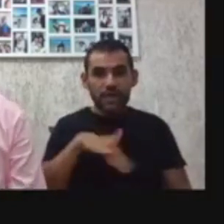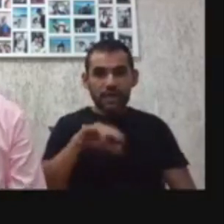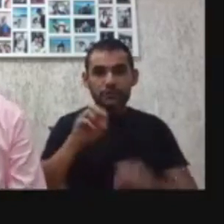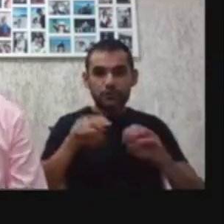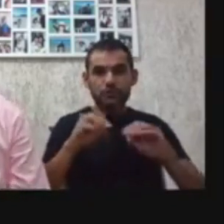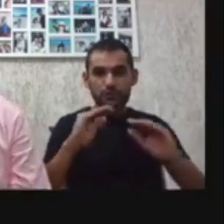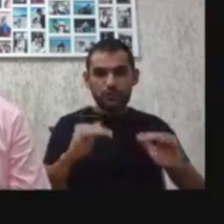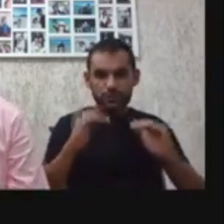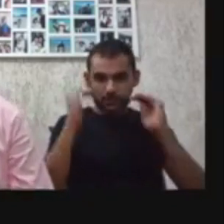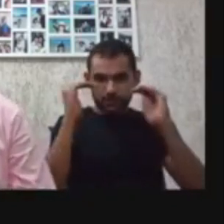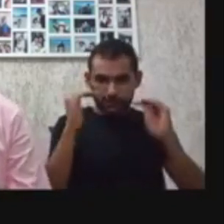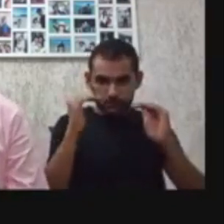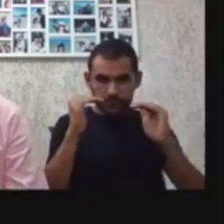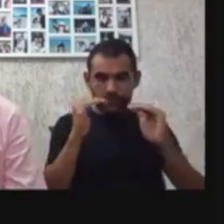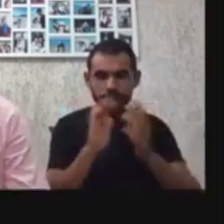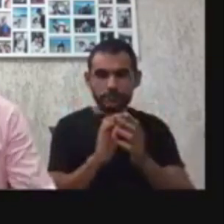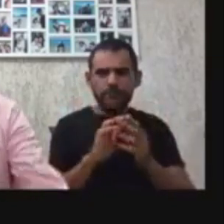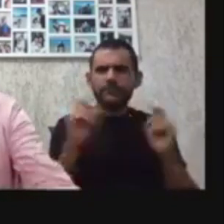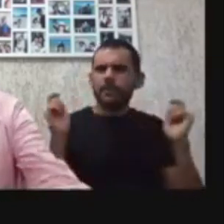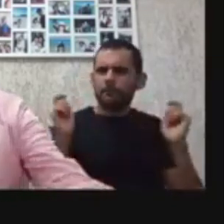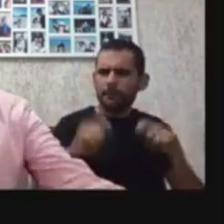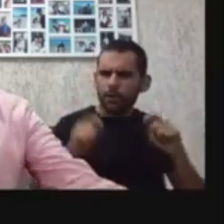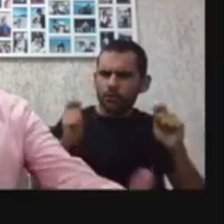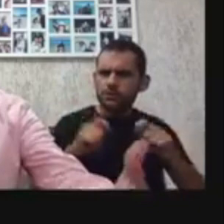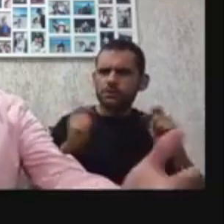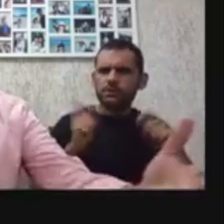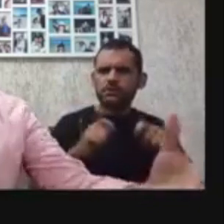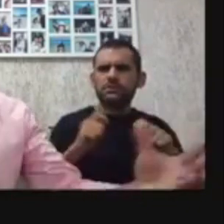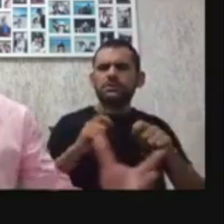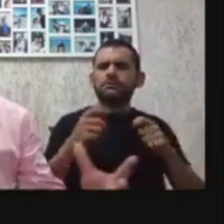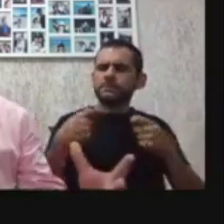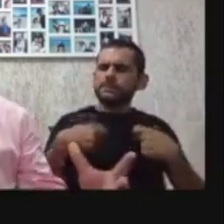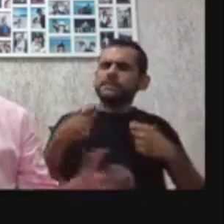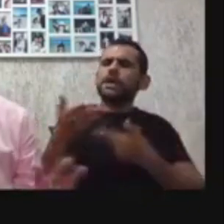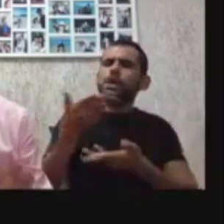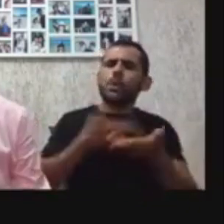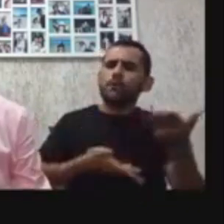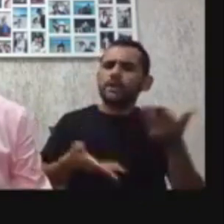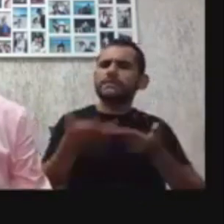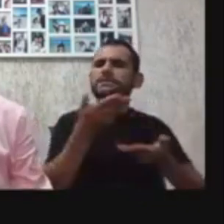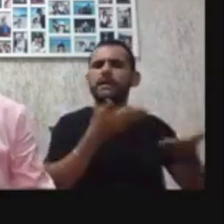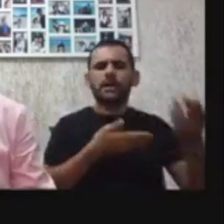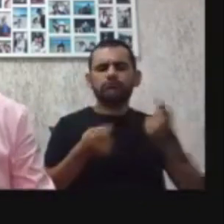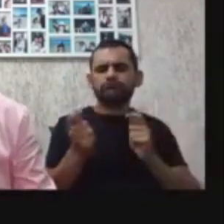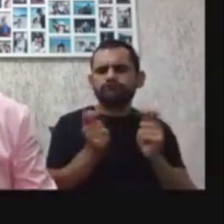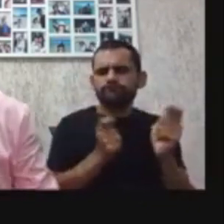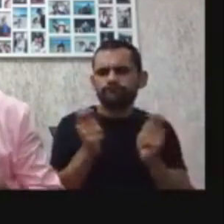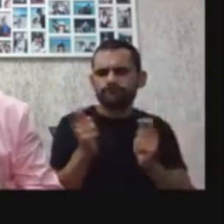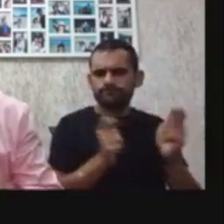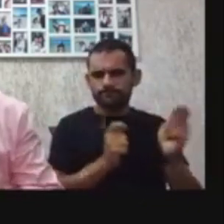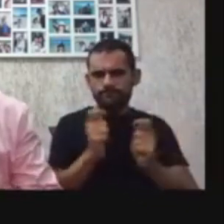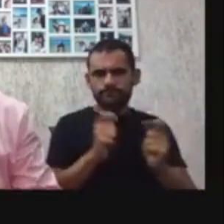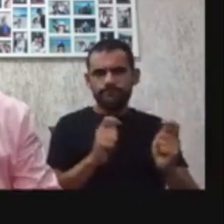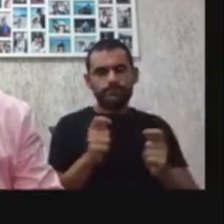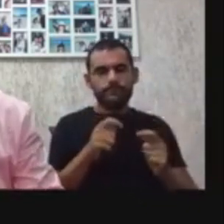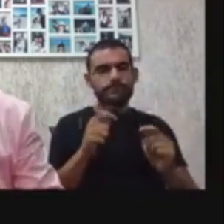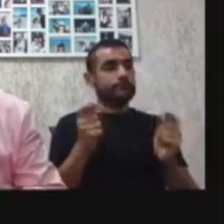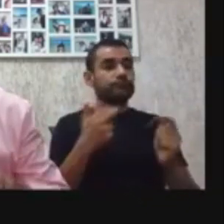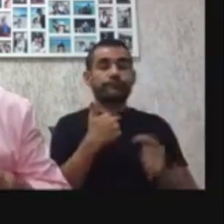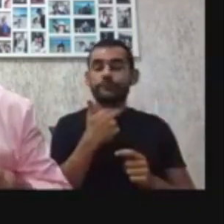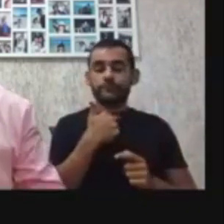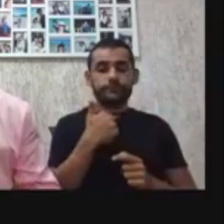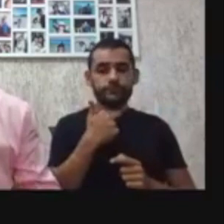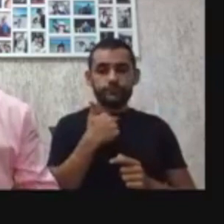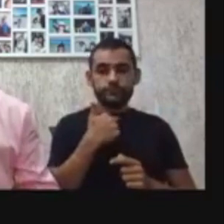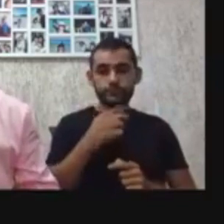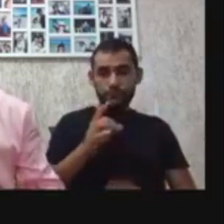ensino superior, sabe, que podem aí, ó, sabe, tem que conversar, sabe, tem que conversar, e a gente não tem que deixar, Adriano,